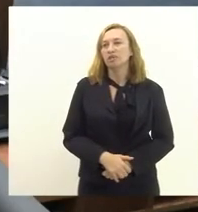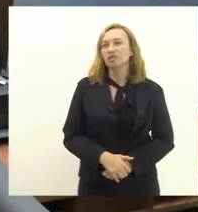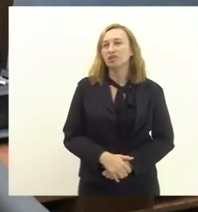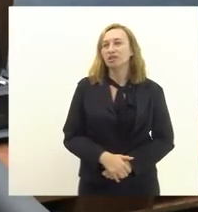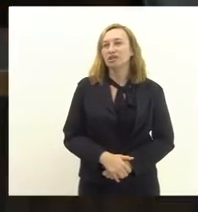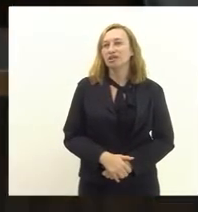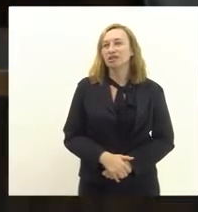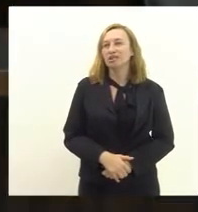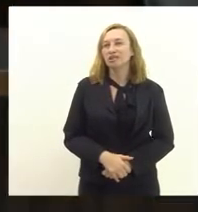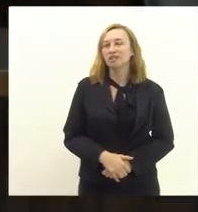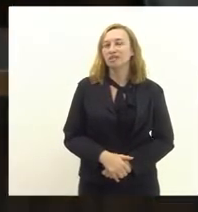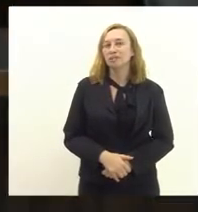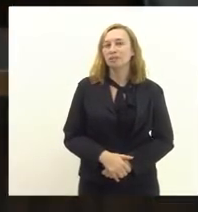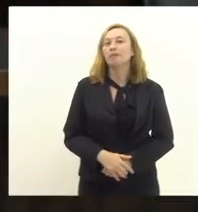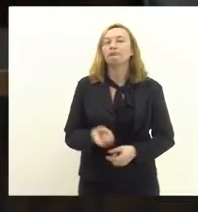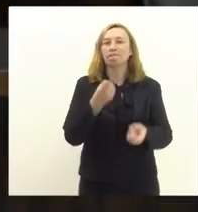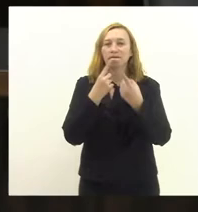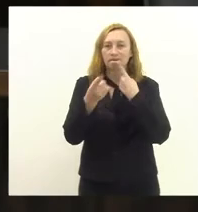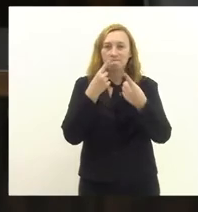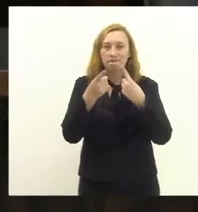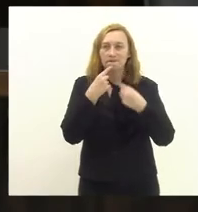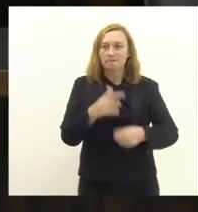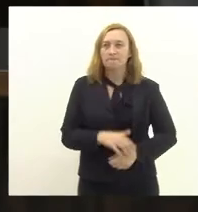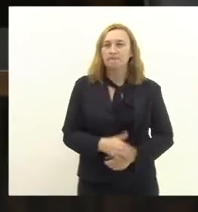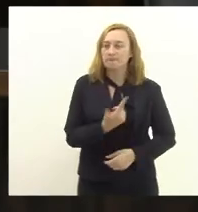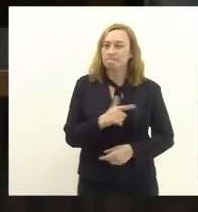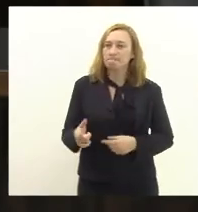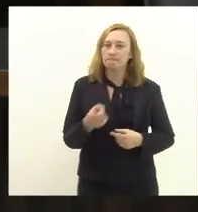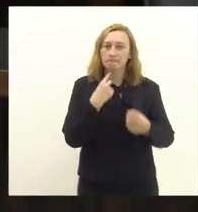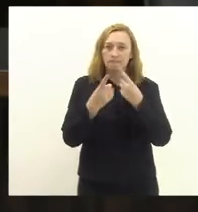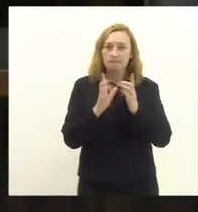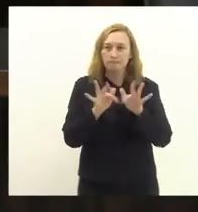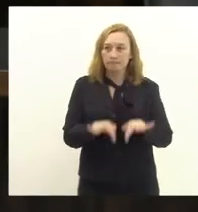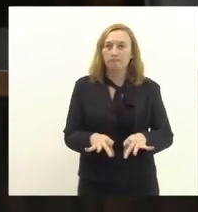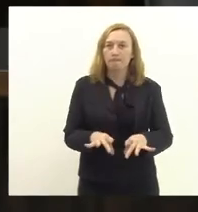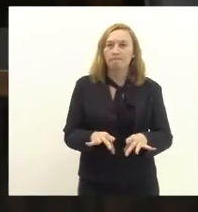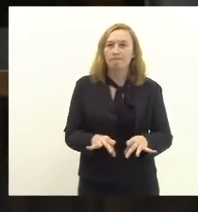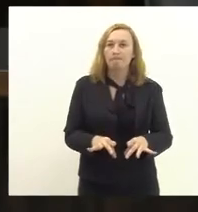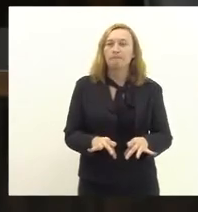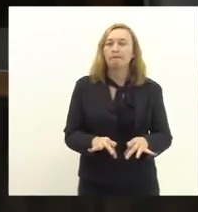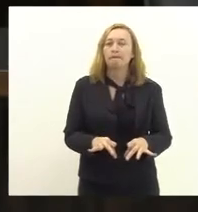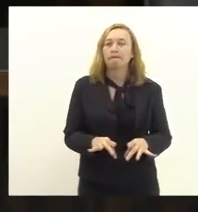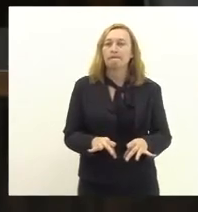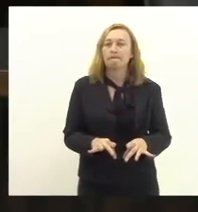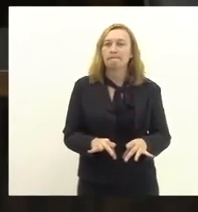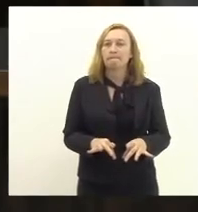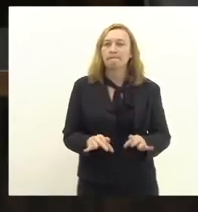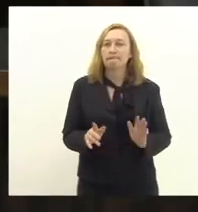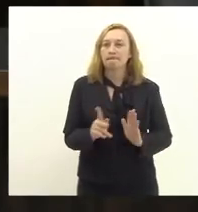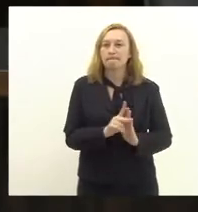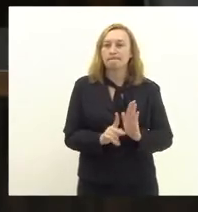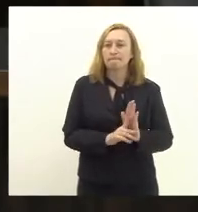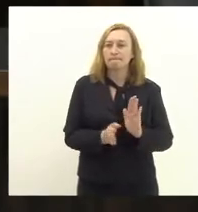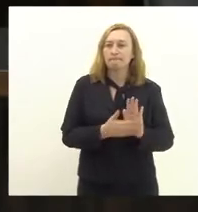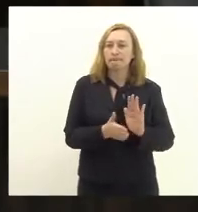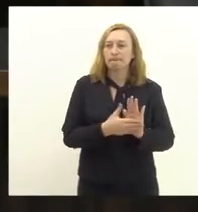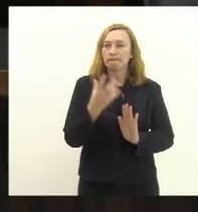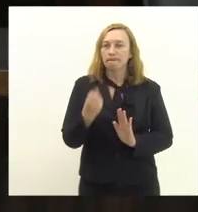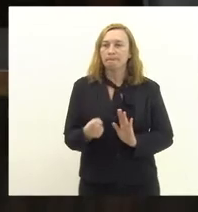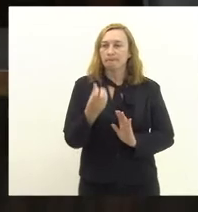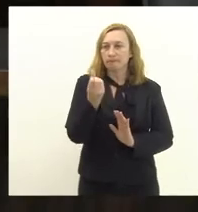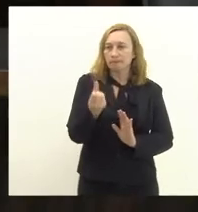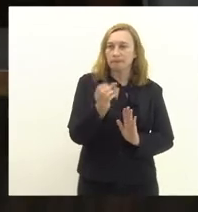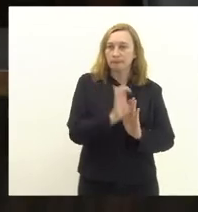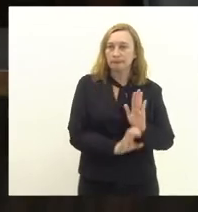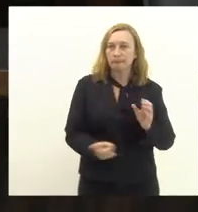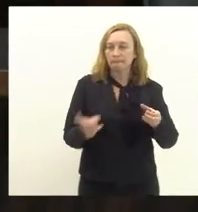Com os pareceres emitidos em discussão. Não havendo que querer discutir, encerrada a discussão, a presente proposta recebeu 6 emendas e retorna